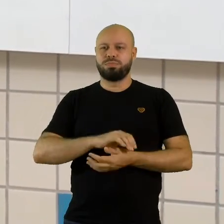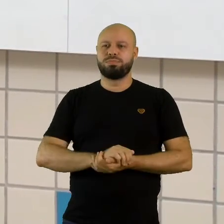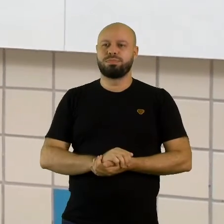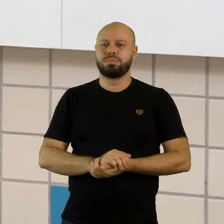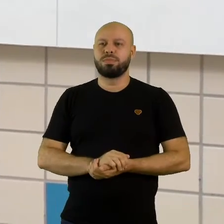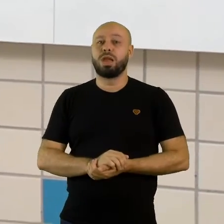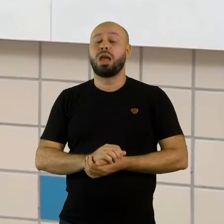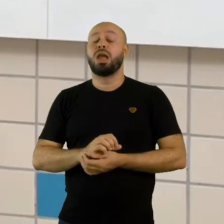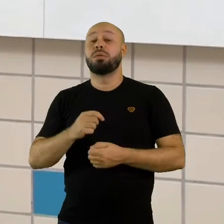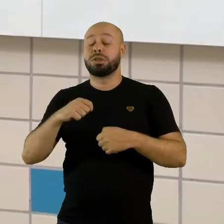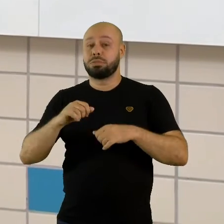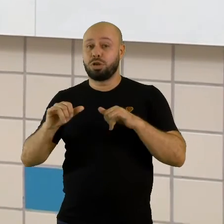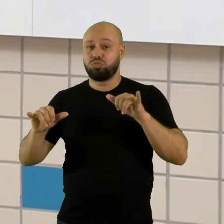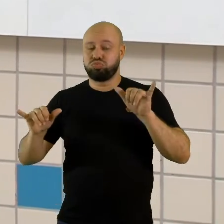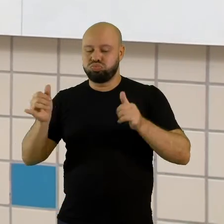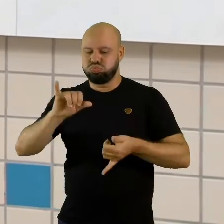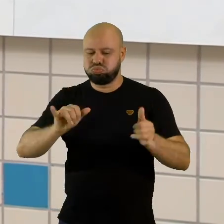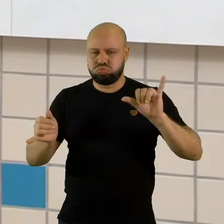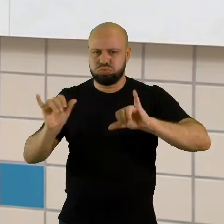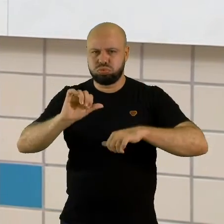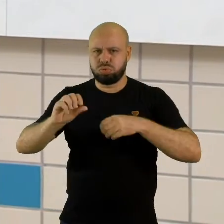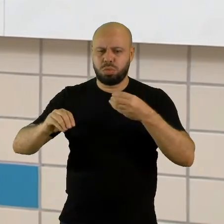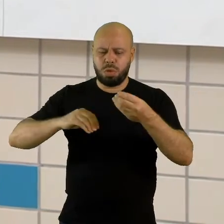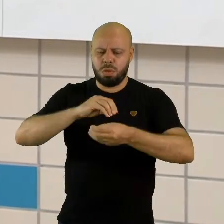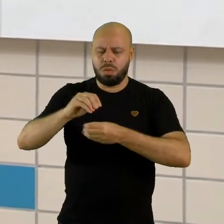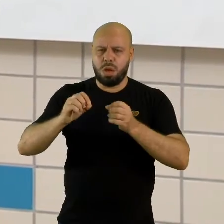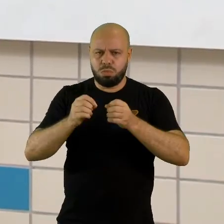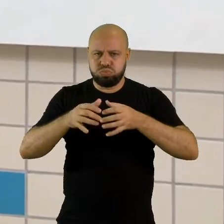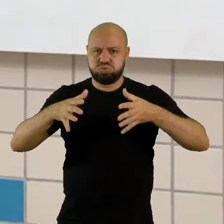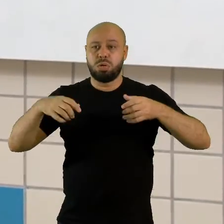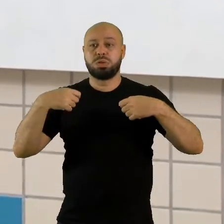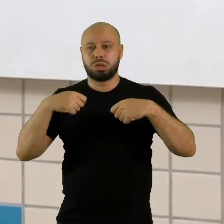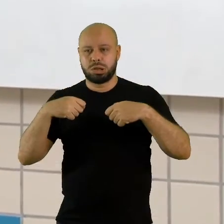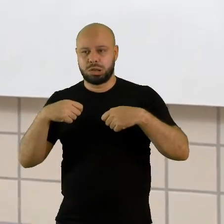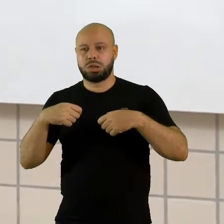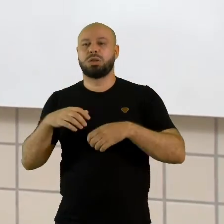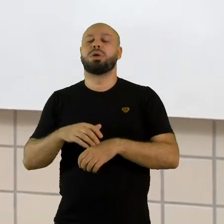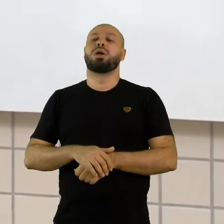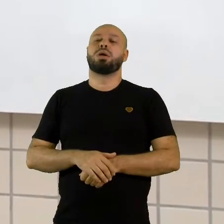uma reação química, os elementos químicos precisam ter o que a gente chama de